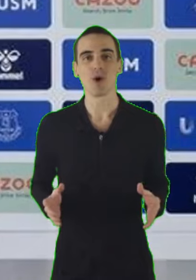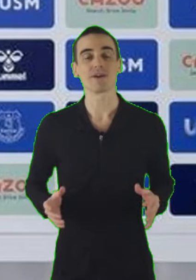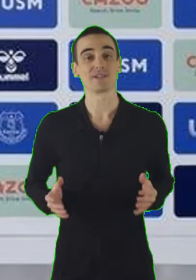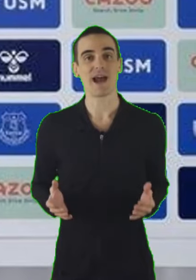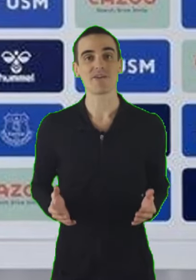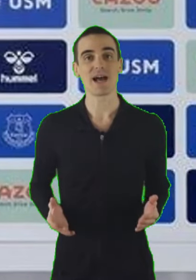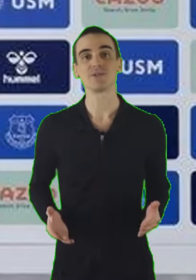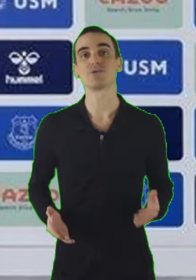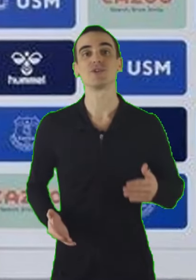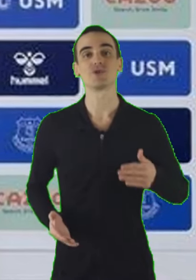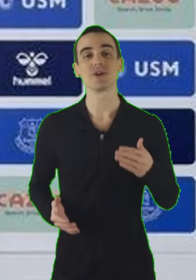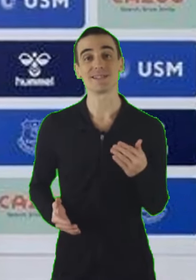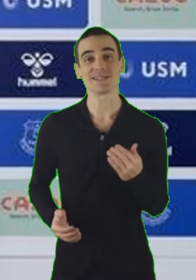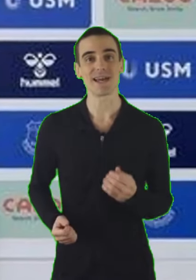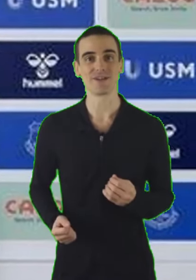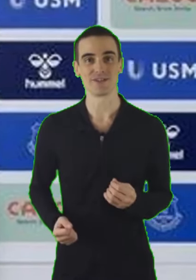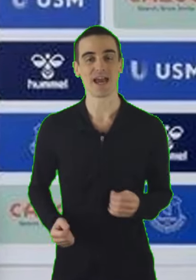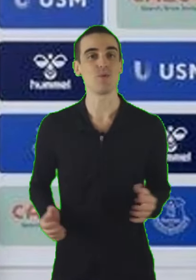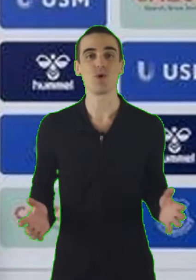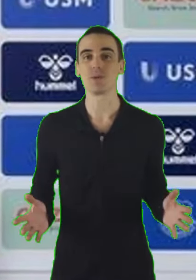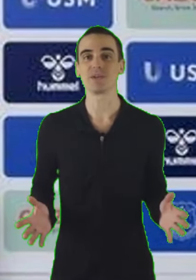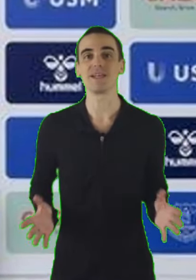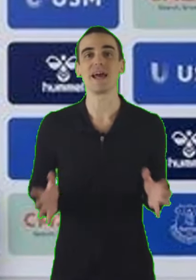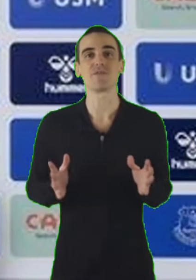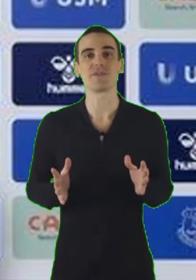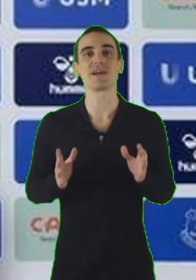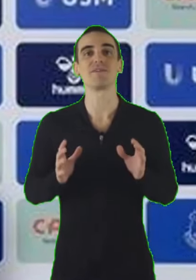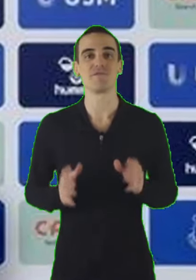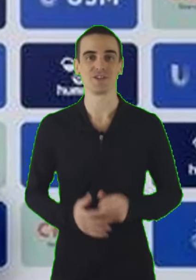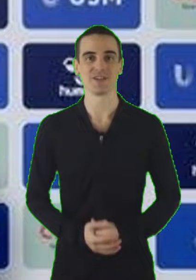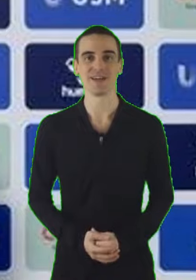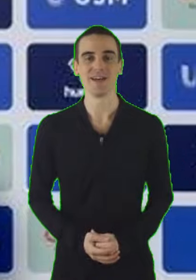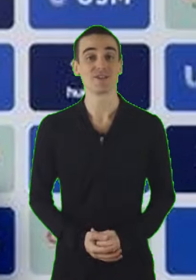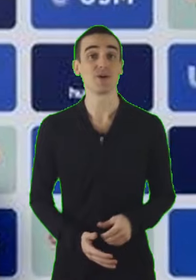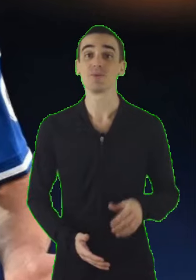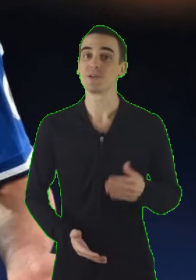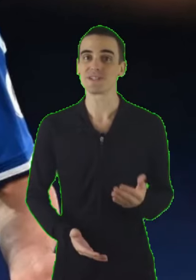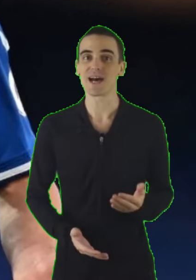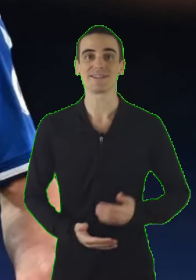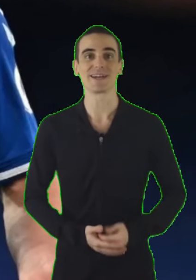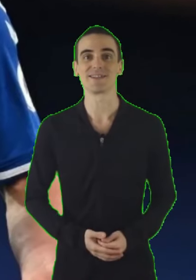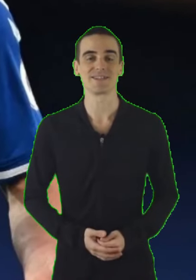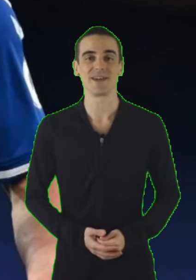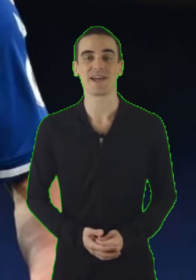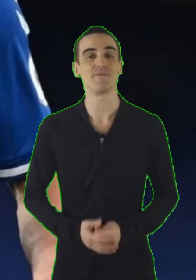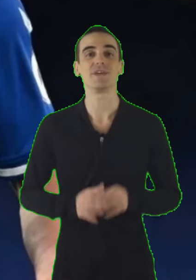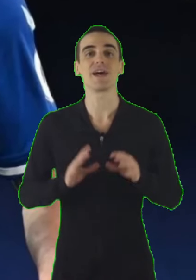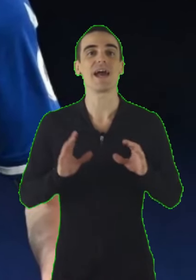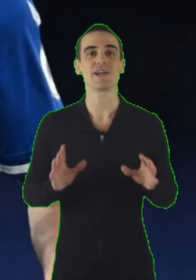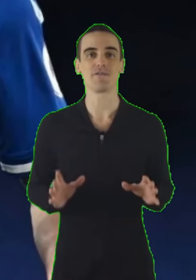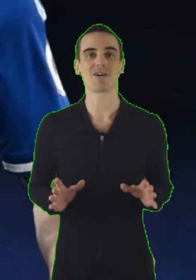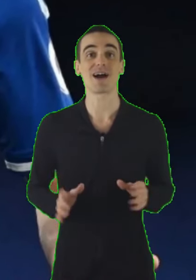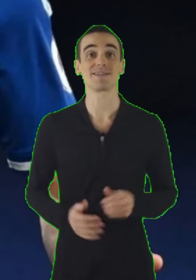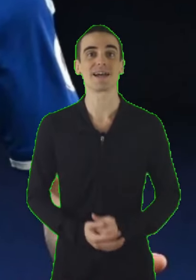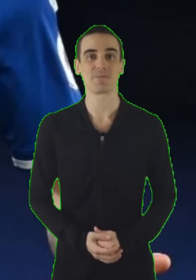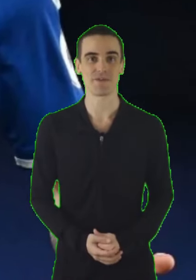acordo. O contrato de Alan com o Al-Wahda termina em junho, por isso, ele já pode assinar um pré-contrato e sair de graça. A intenção do